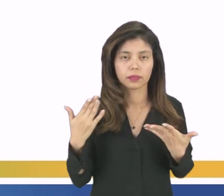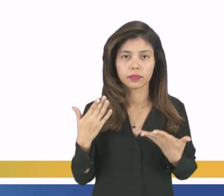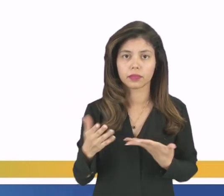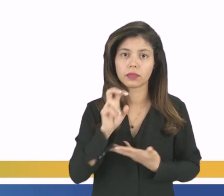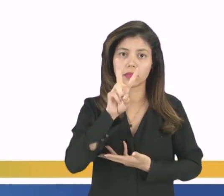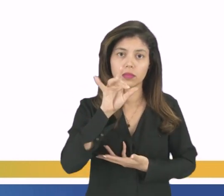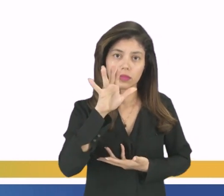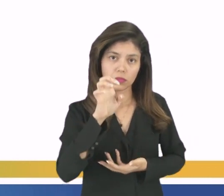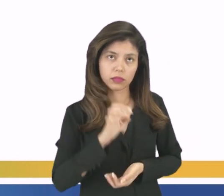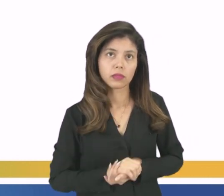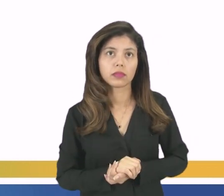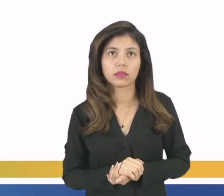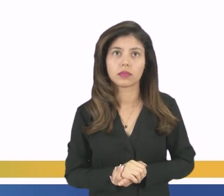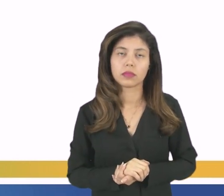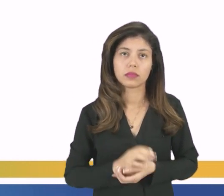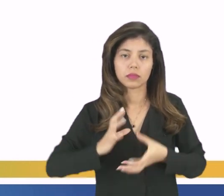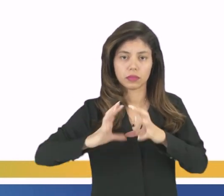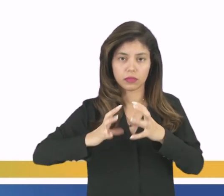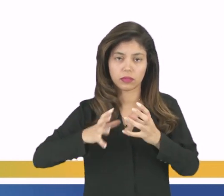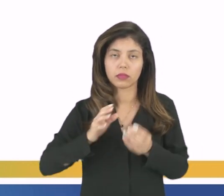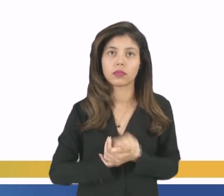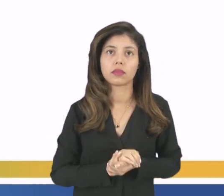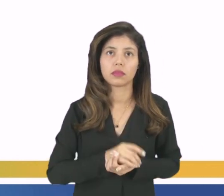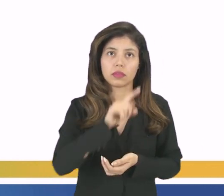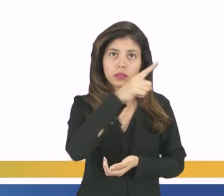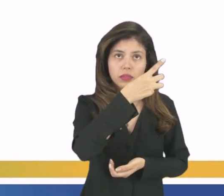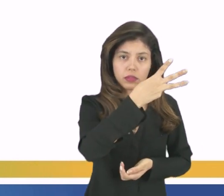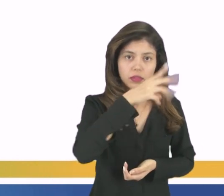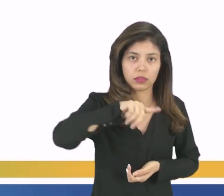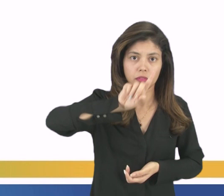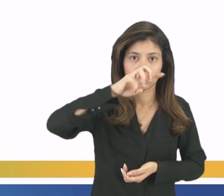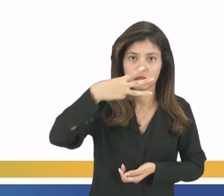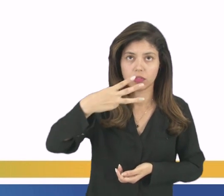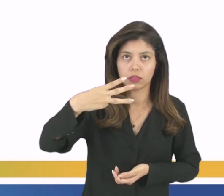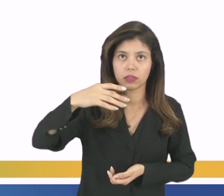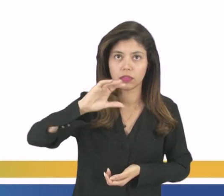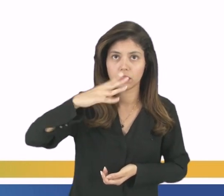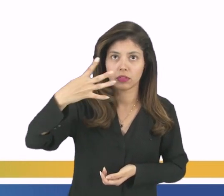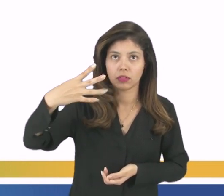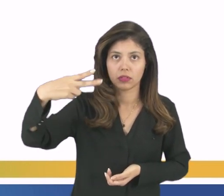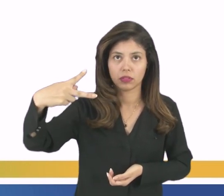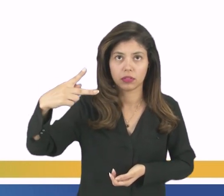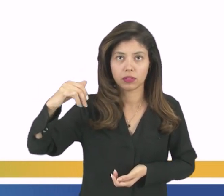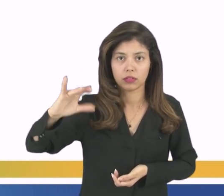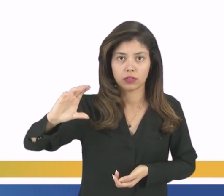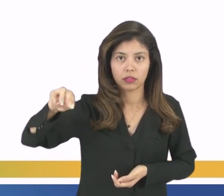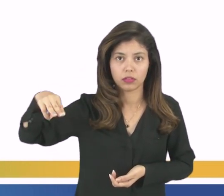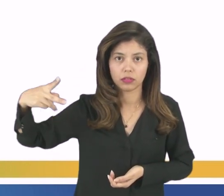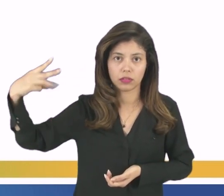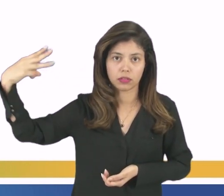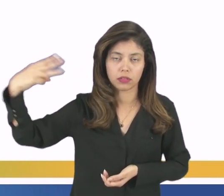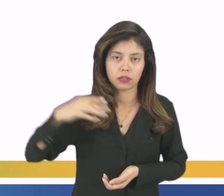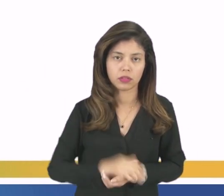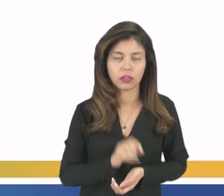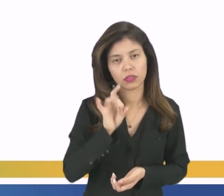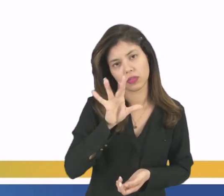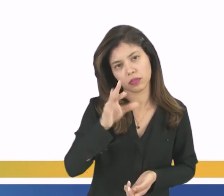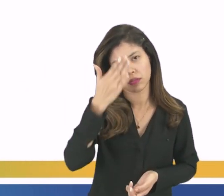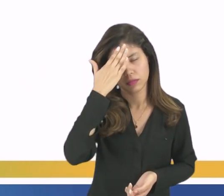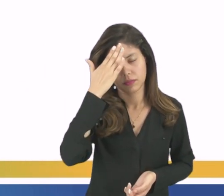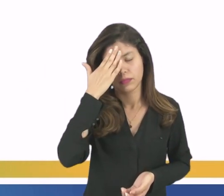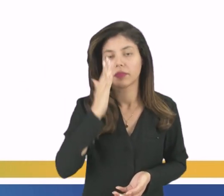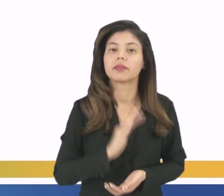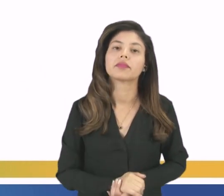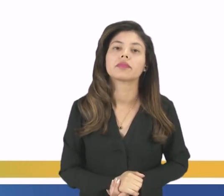o volume da esfera de raio, raiz cúbica de 3, é de 4π centímetros cúbicos. É só você